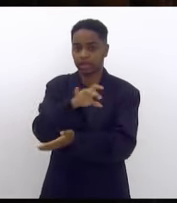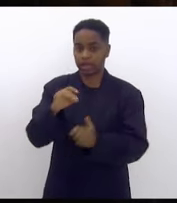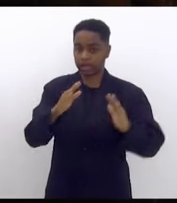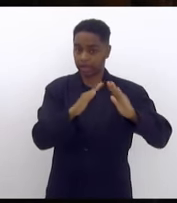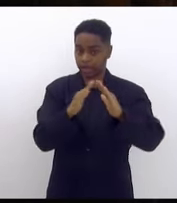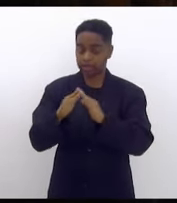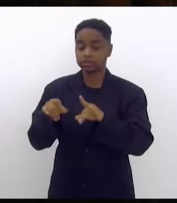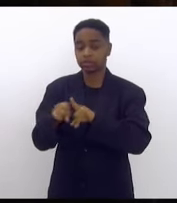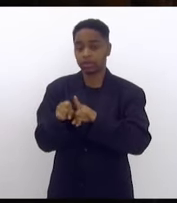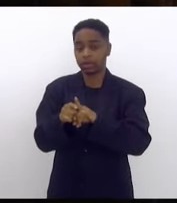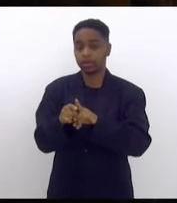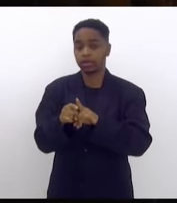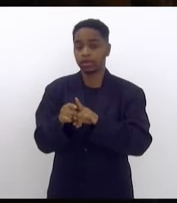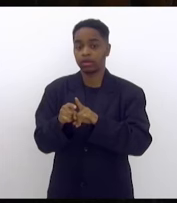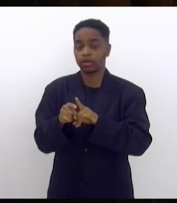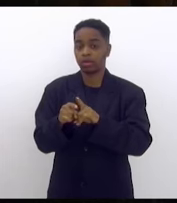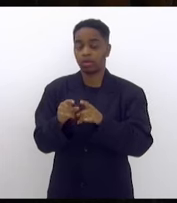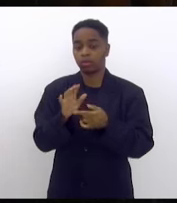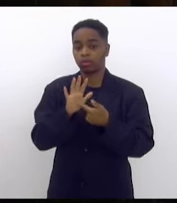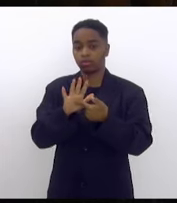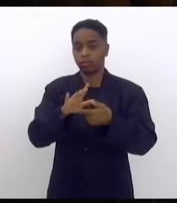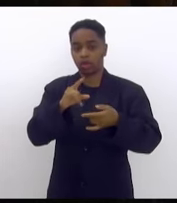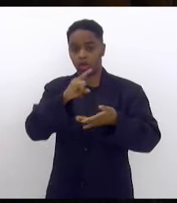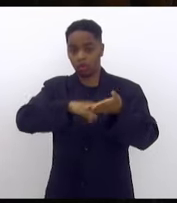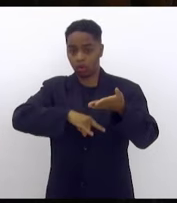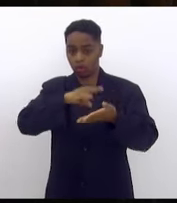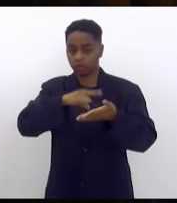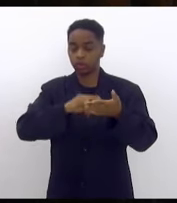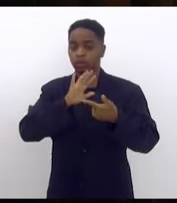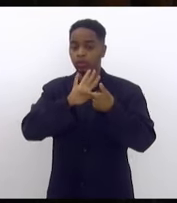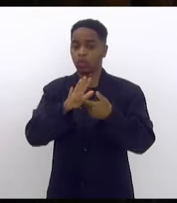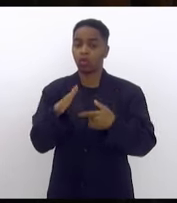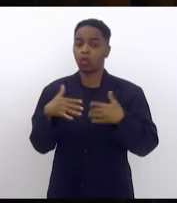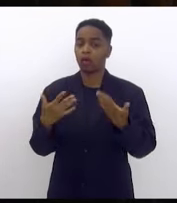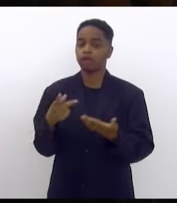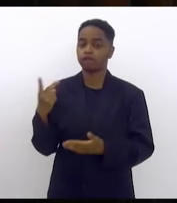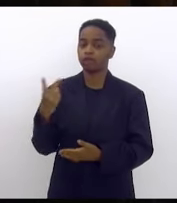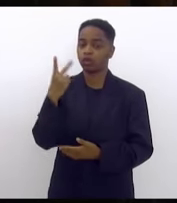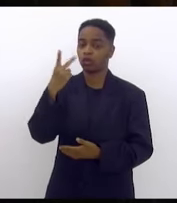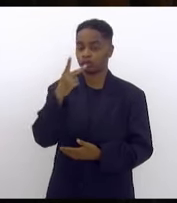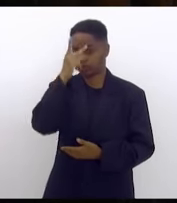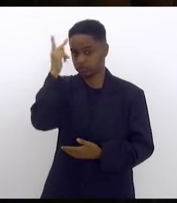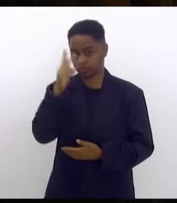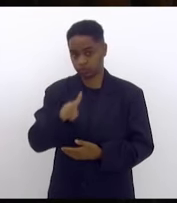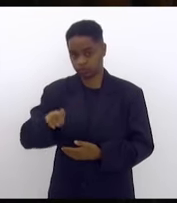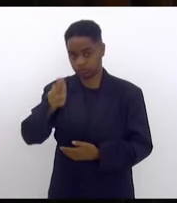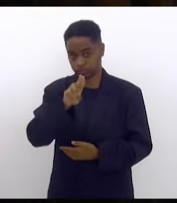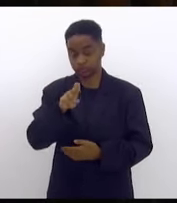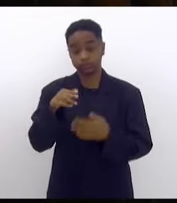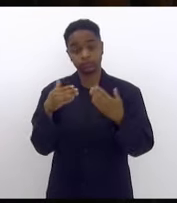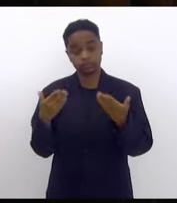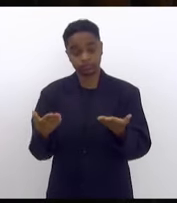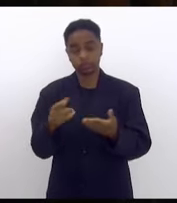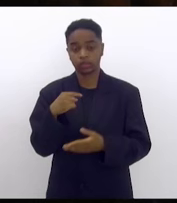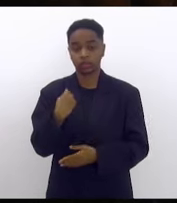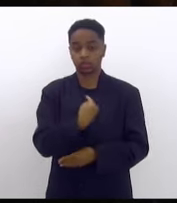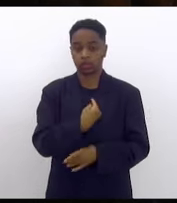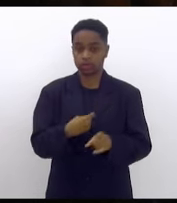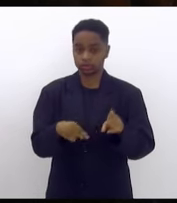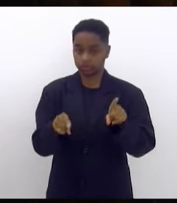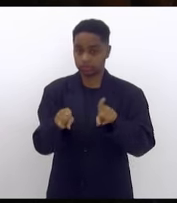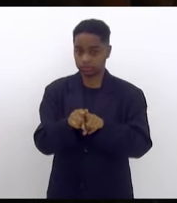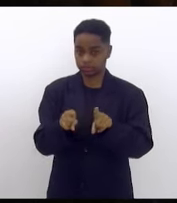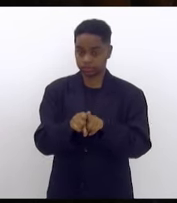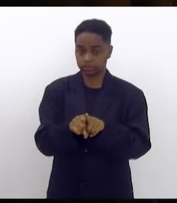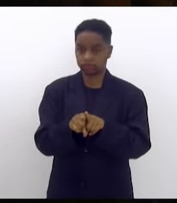cobrasse efetivamente o valor do consumo. Nós somos também